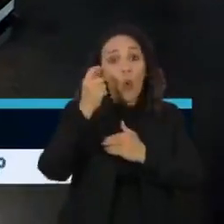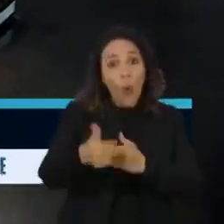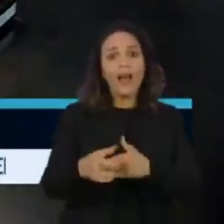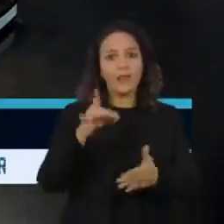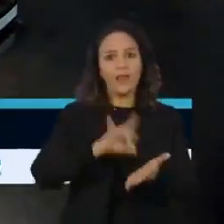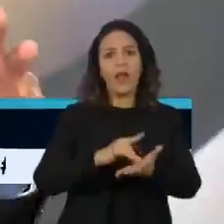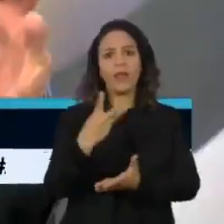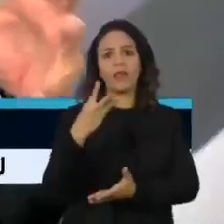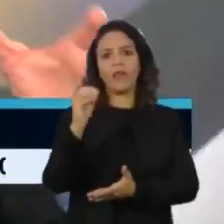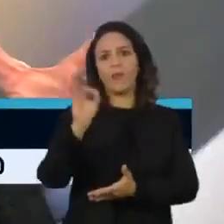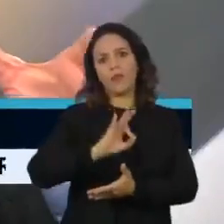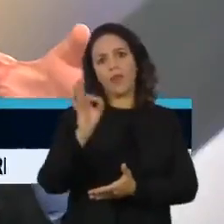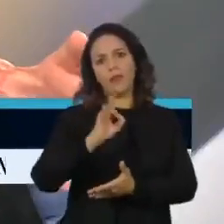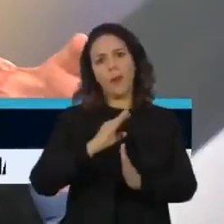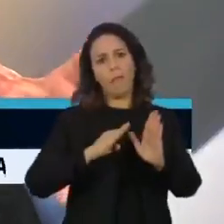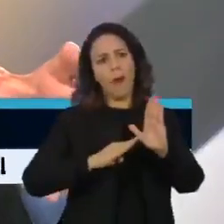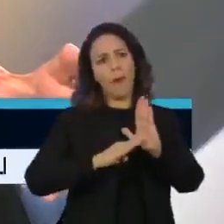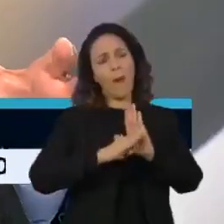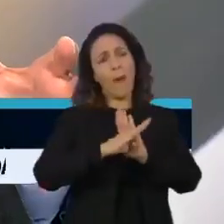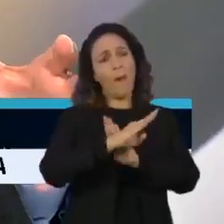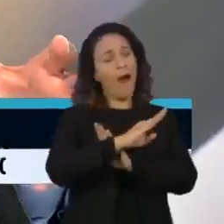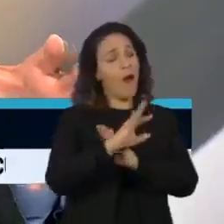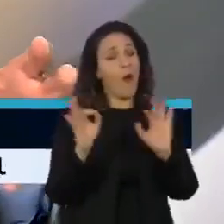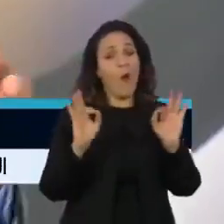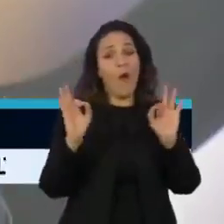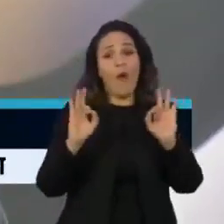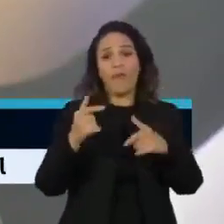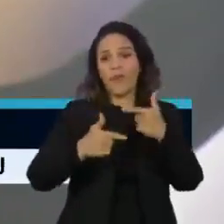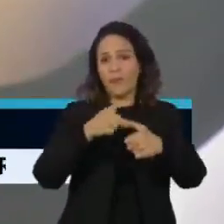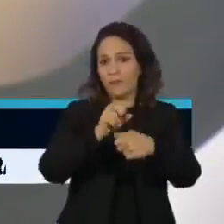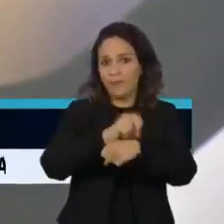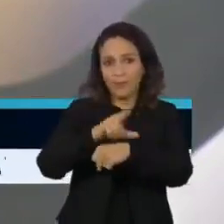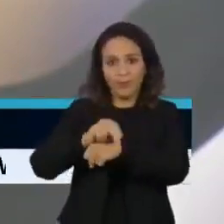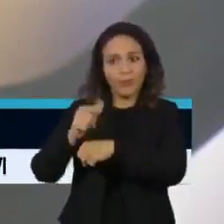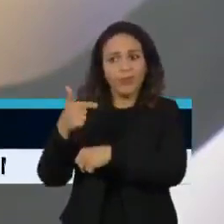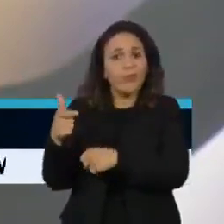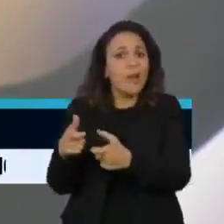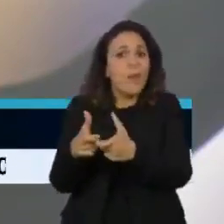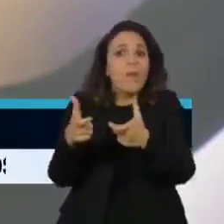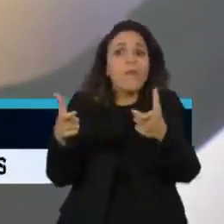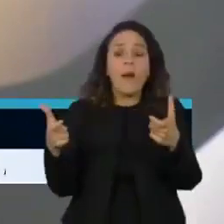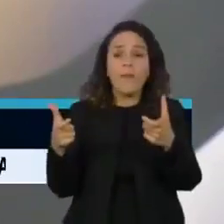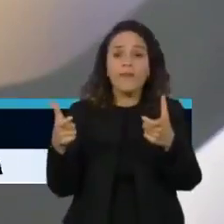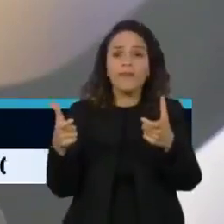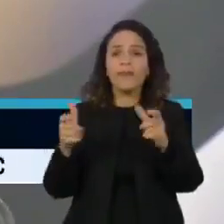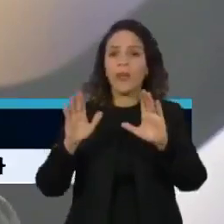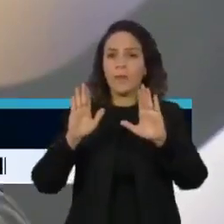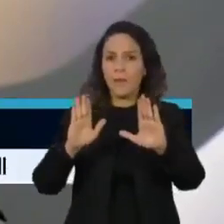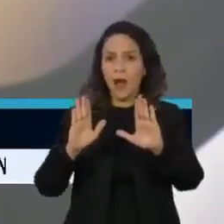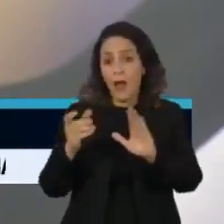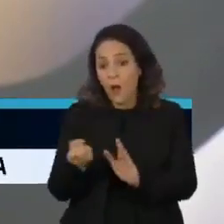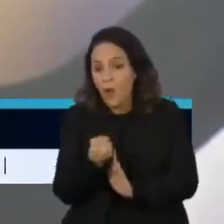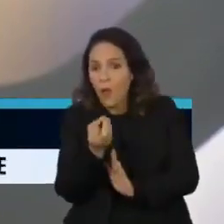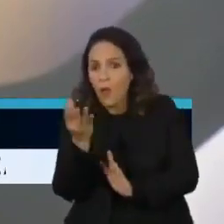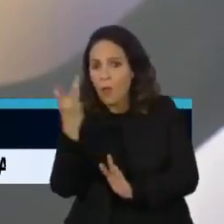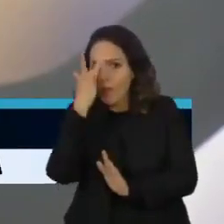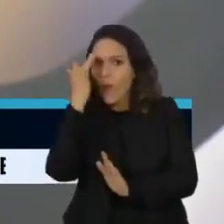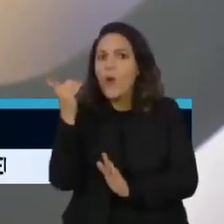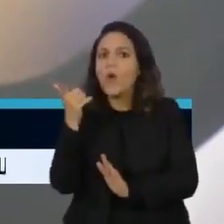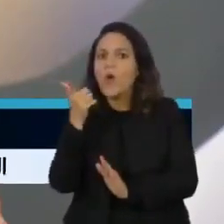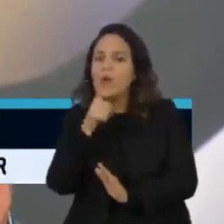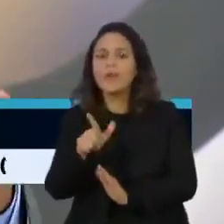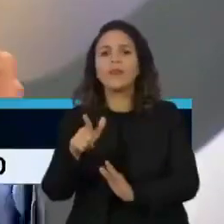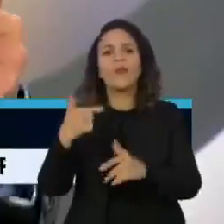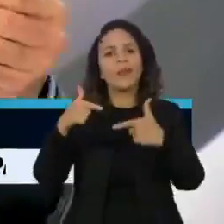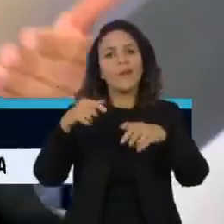por cento quiser É uma coisa horrorosa a situação no mercado de trabalho agora para para o céu da população depois